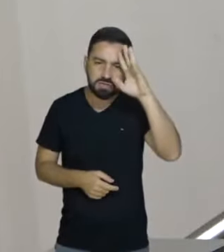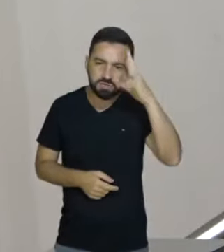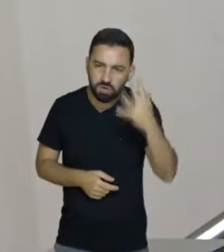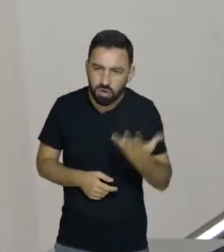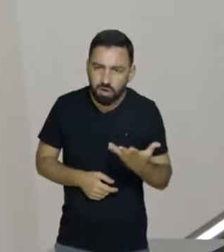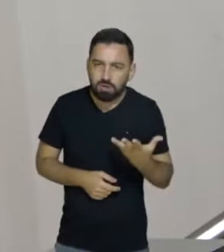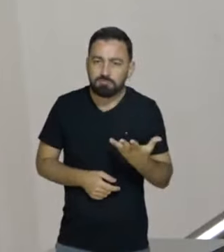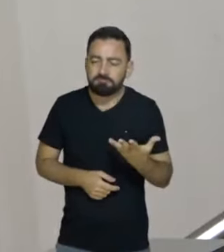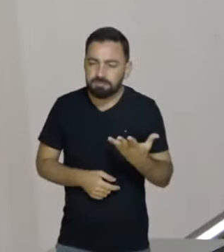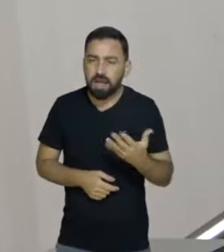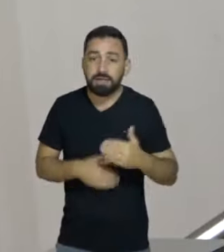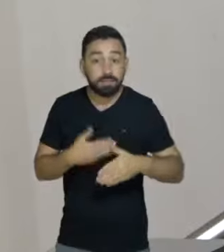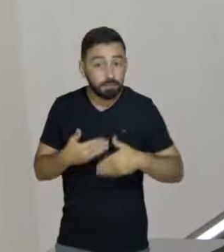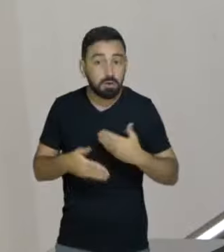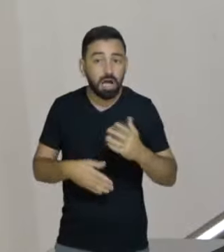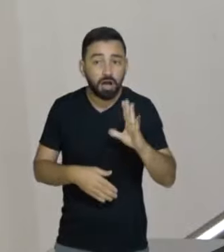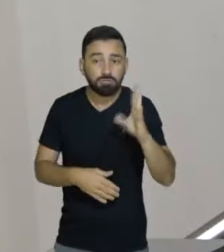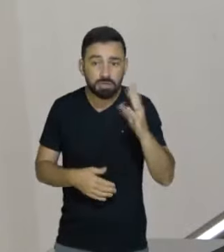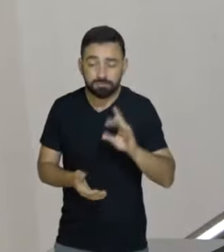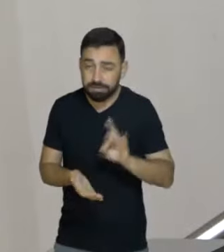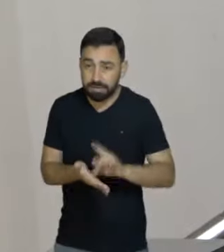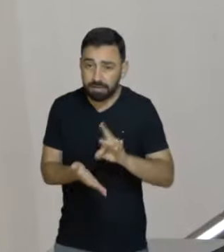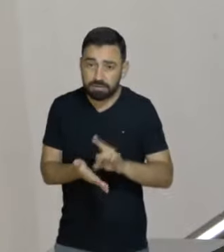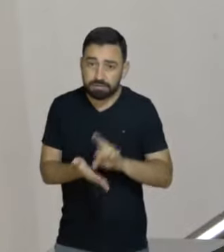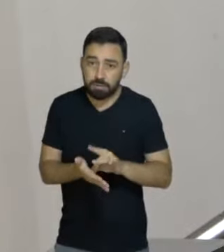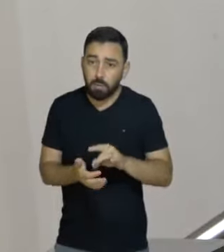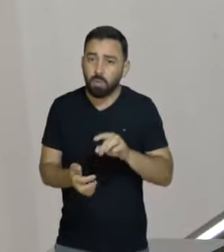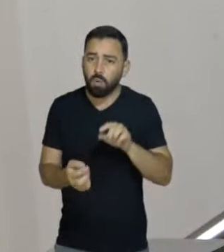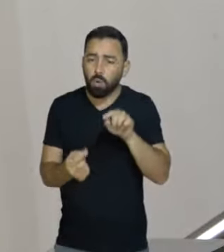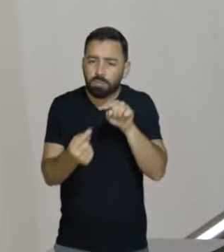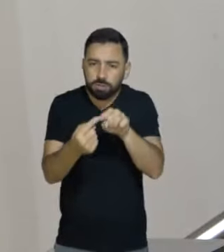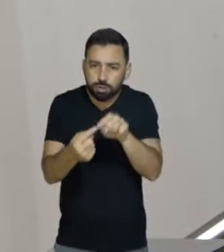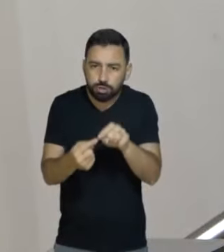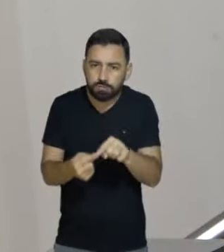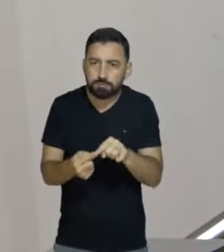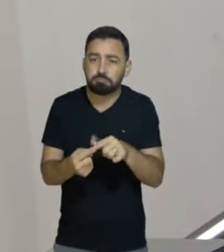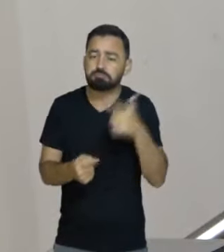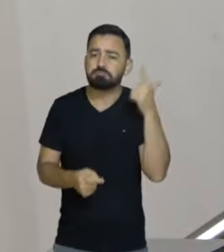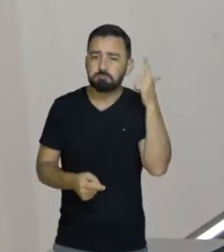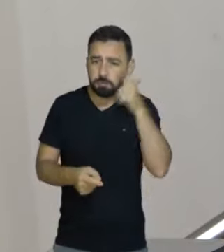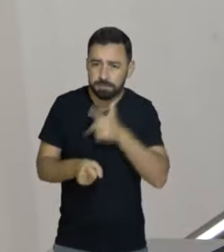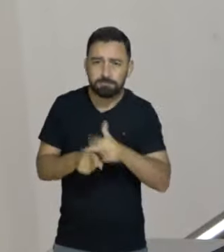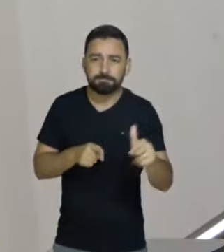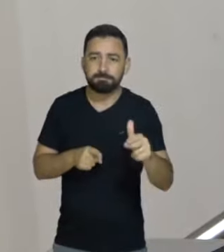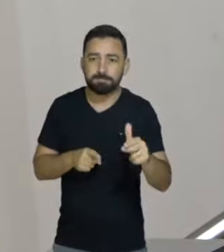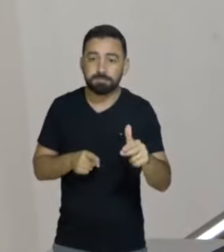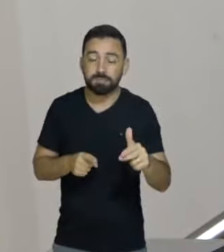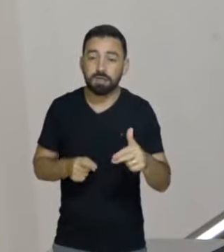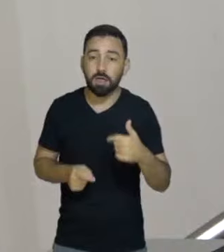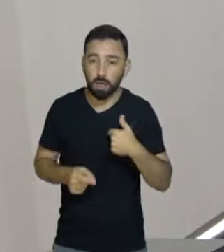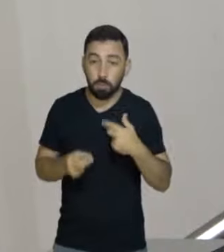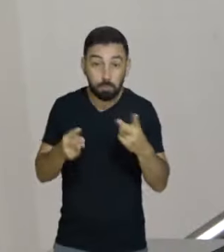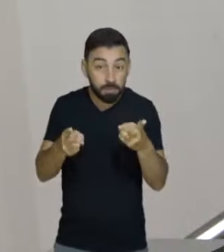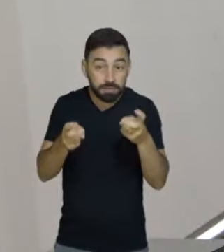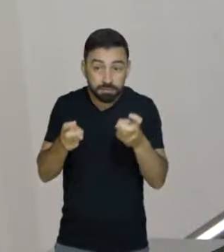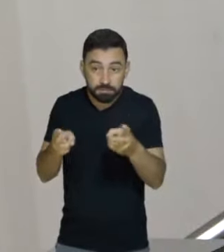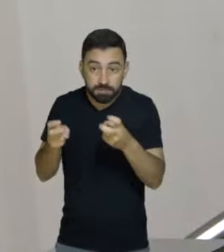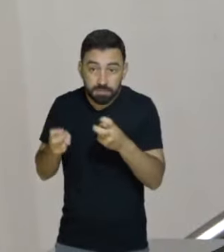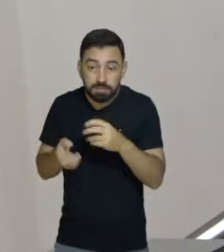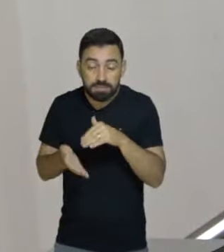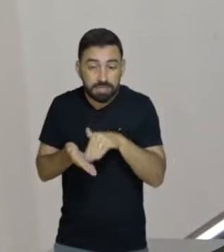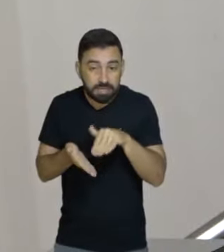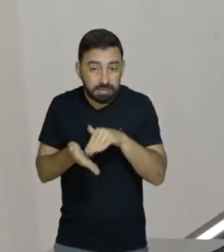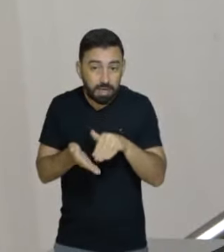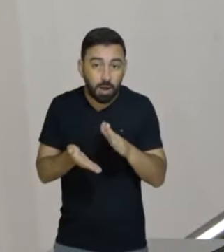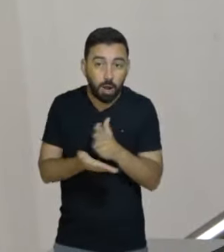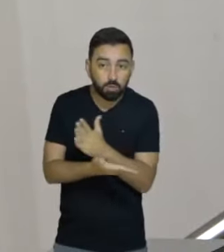coisa acontece. E o resultado vem. E a gente tem visto isso, deputado Massocco, e alguns secretários da administração do nosso governador Jorginho